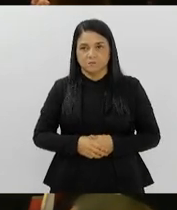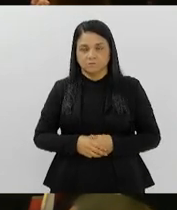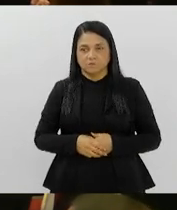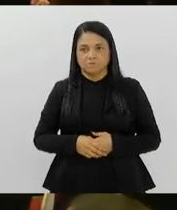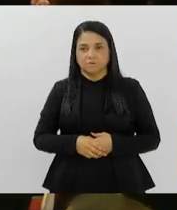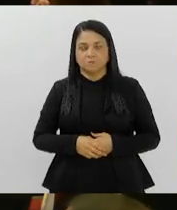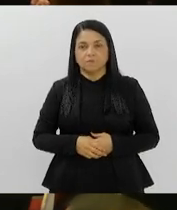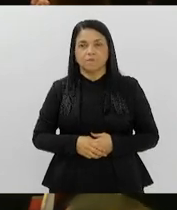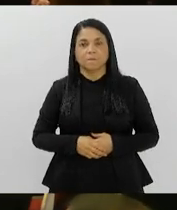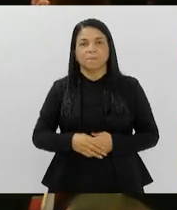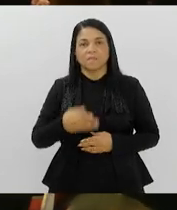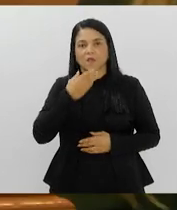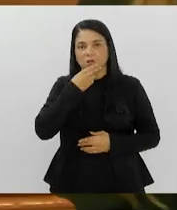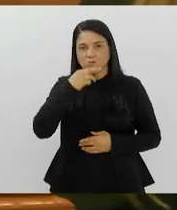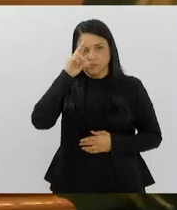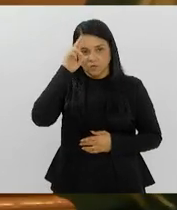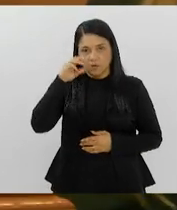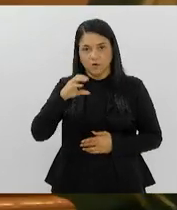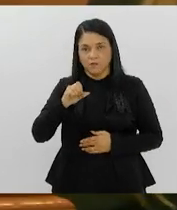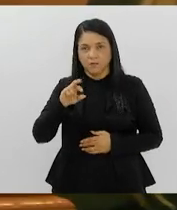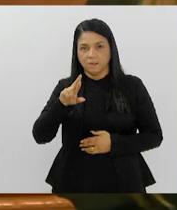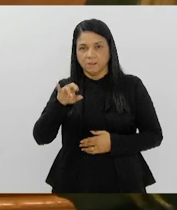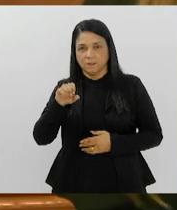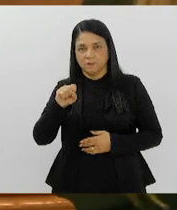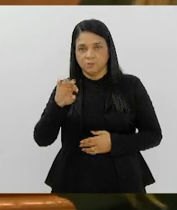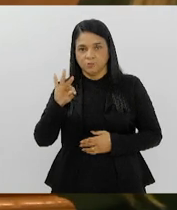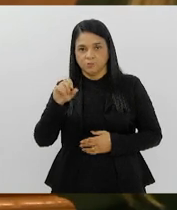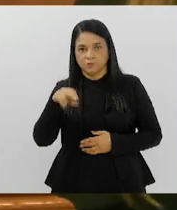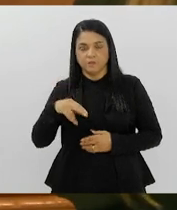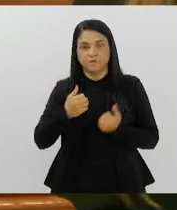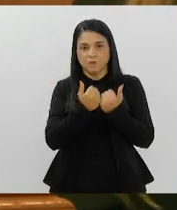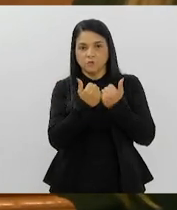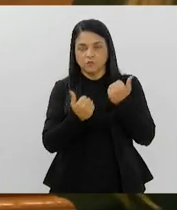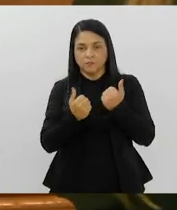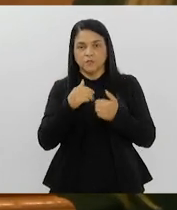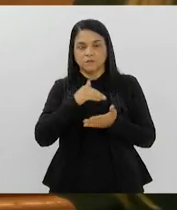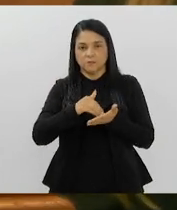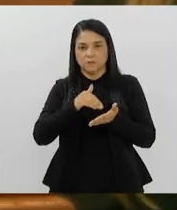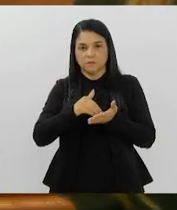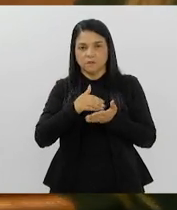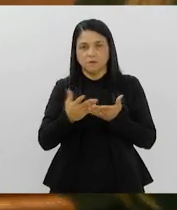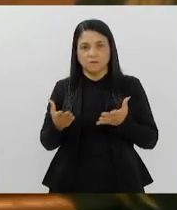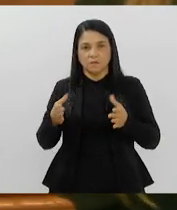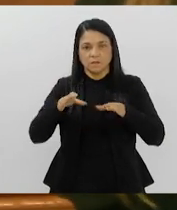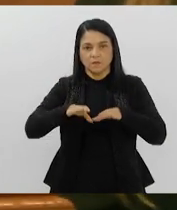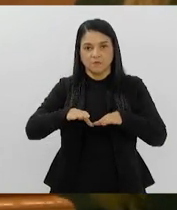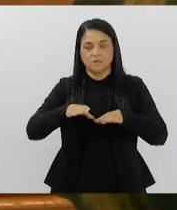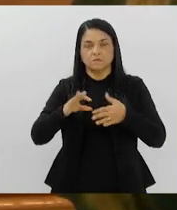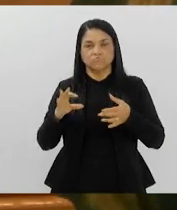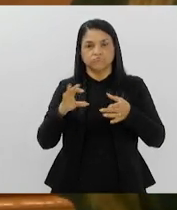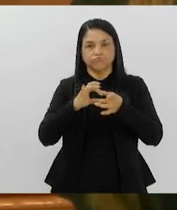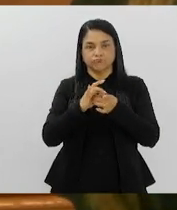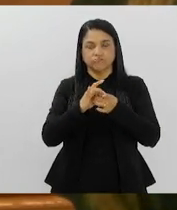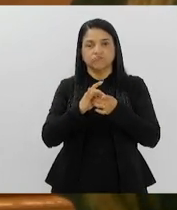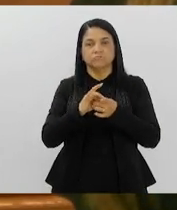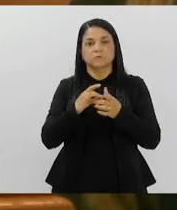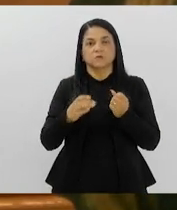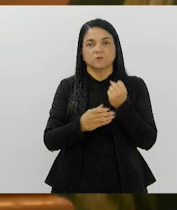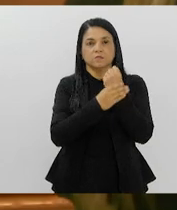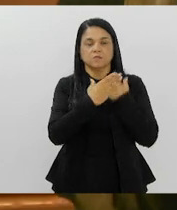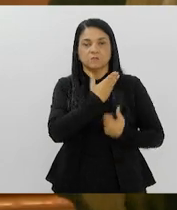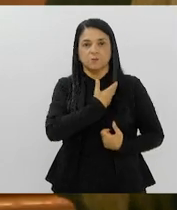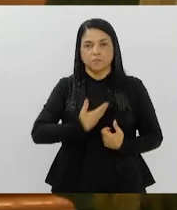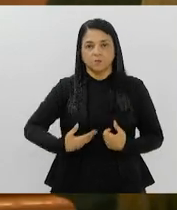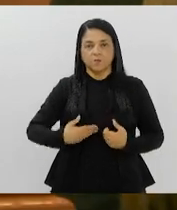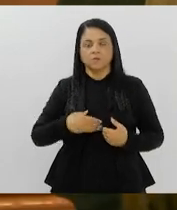E o senhor Christian Viana de Azevedo, subsecretário de Integração da Segurança Pública da Secretaria de Justiça e Segurança Pública